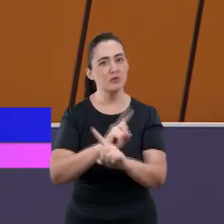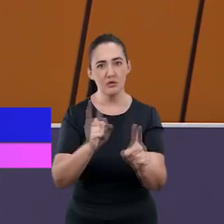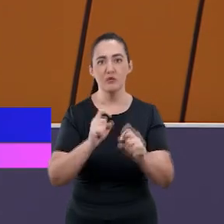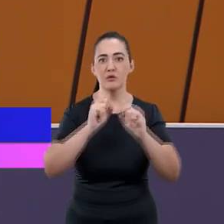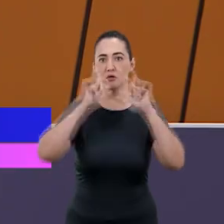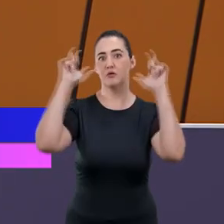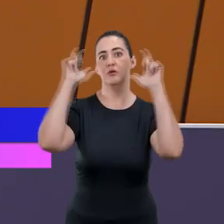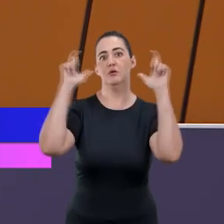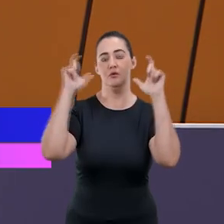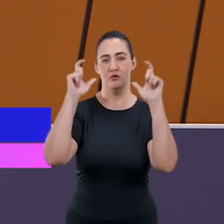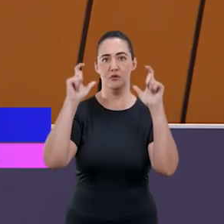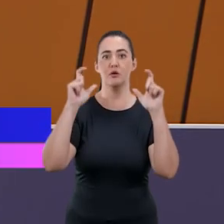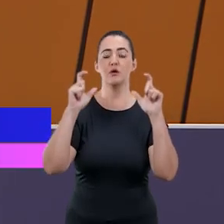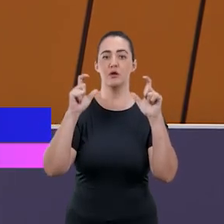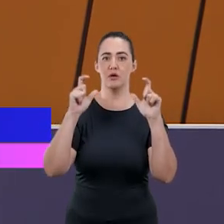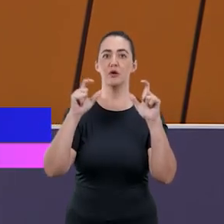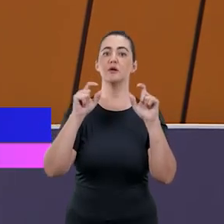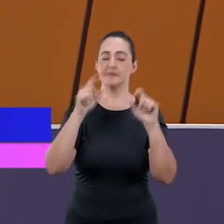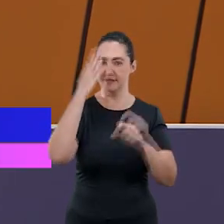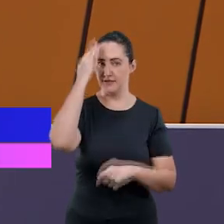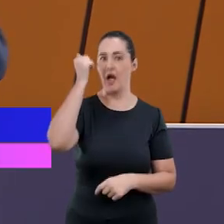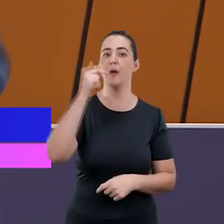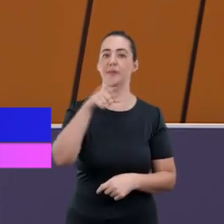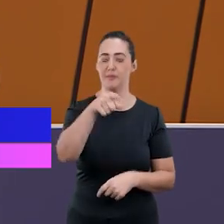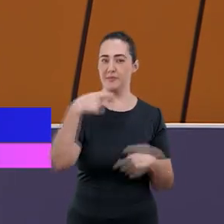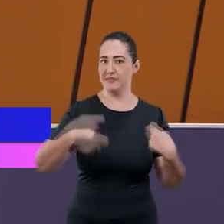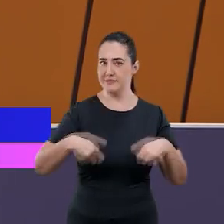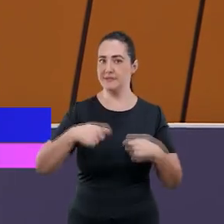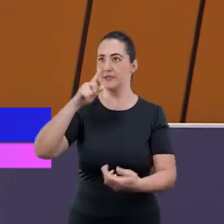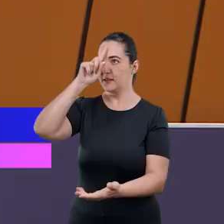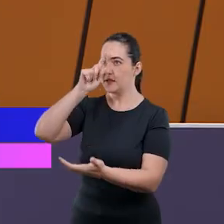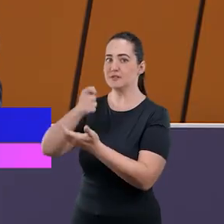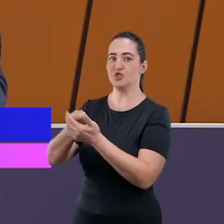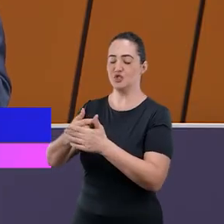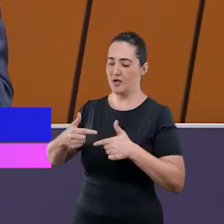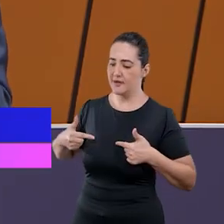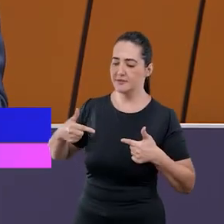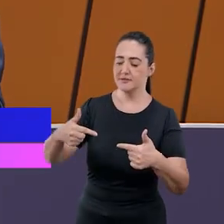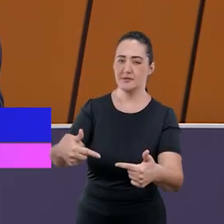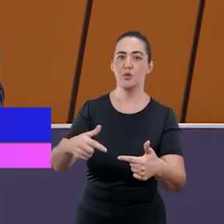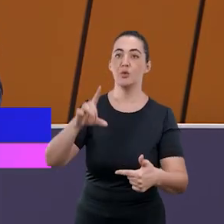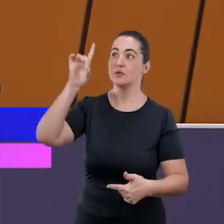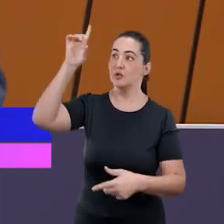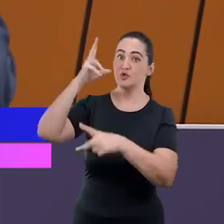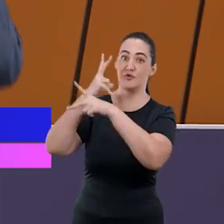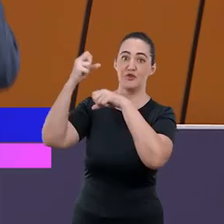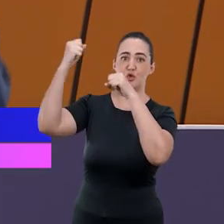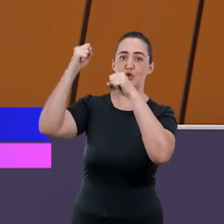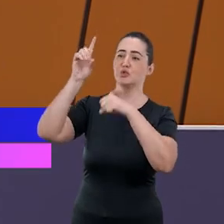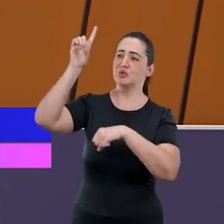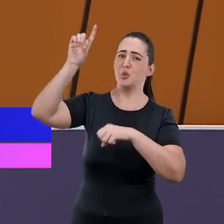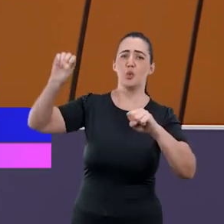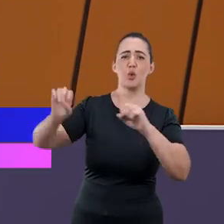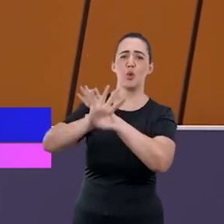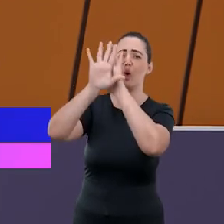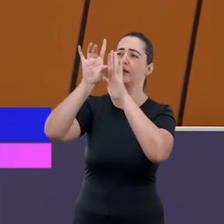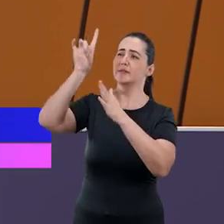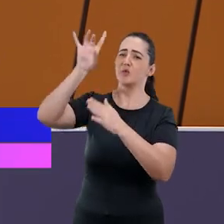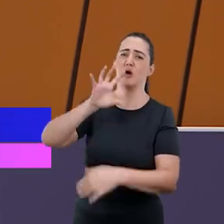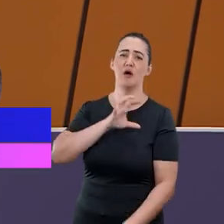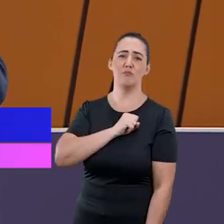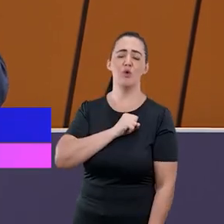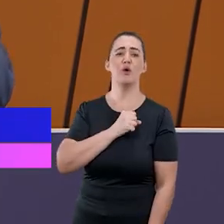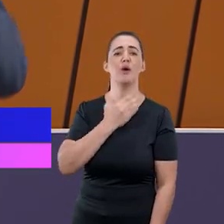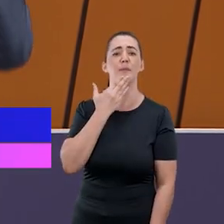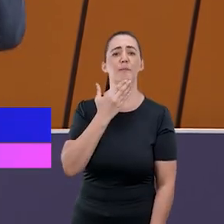apenas escutando, mas saia de onde você está, se entregue ao Senhor, o Deus vitorioso, o Deus da glória, o Deus do amor, o Deus que vai te